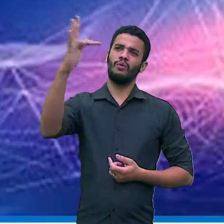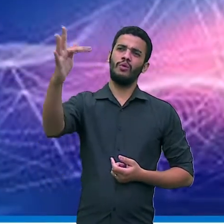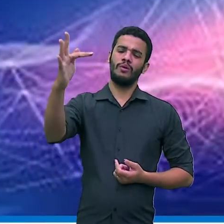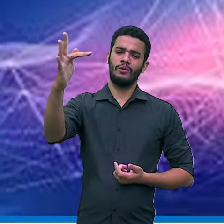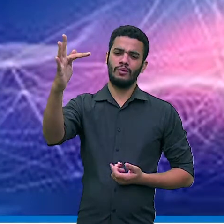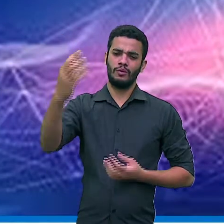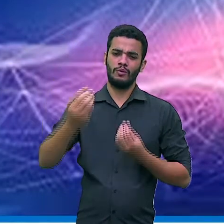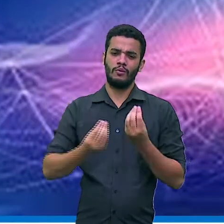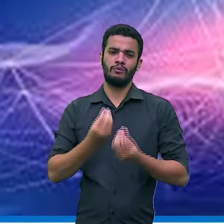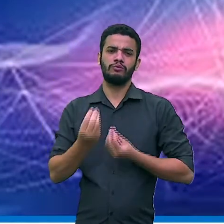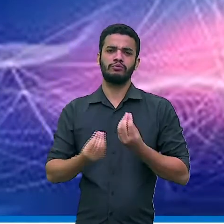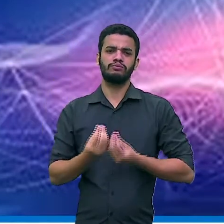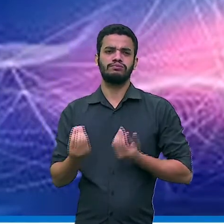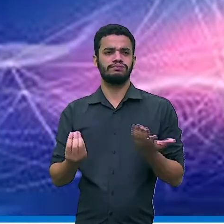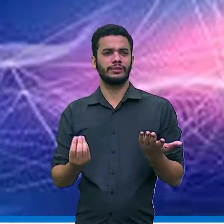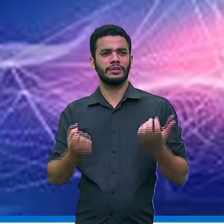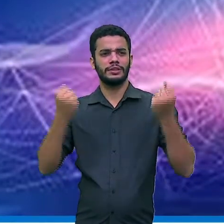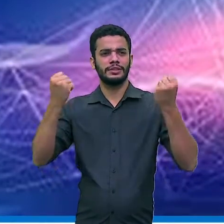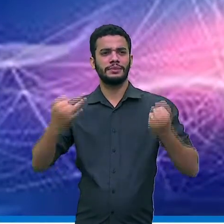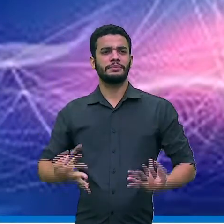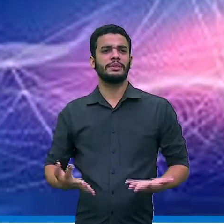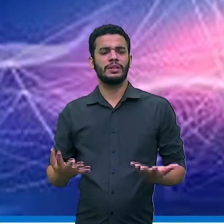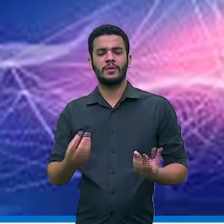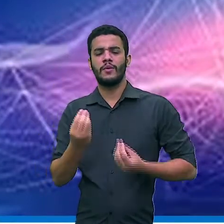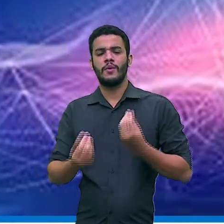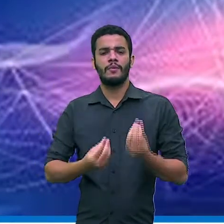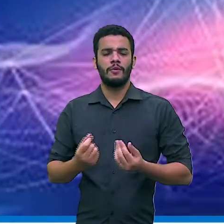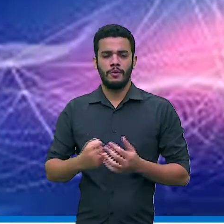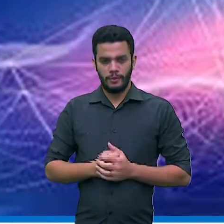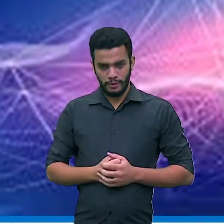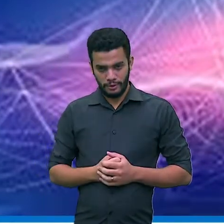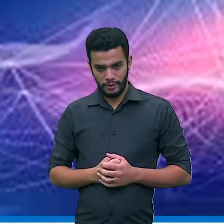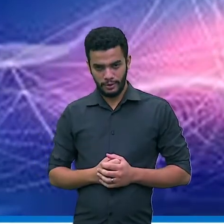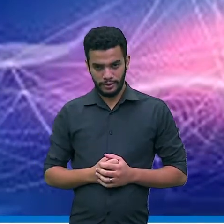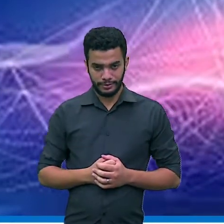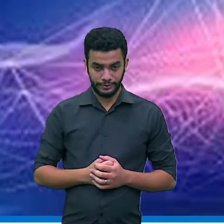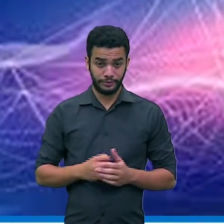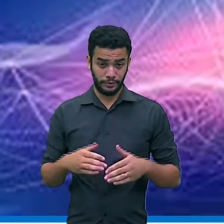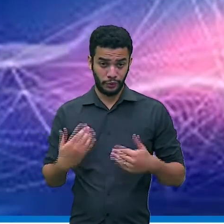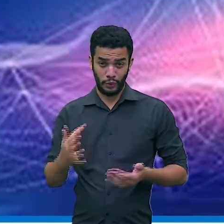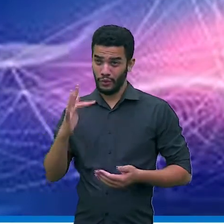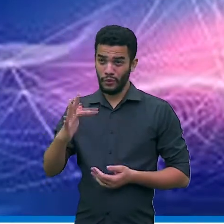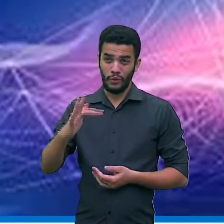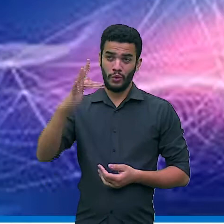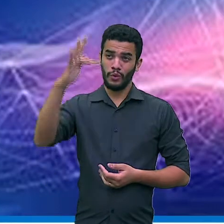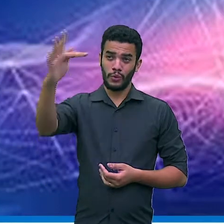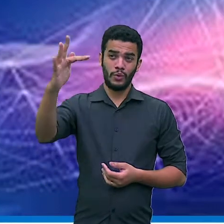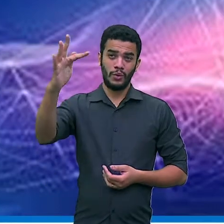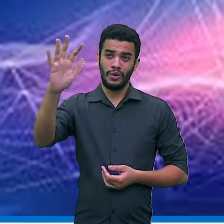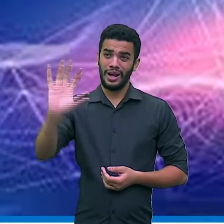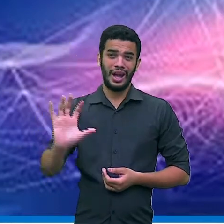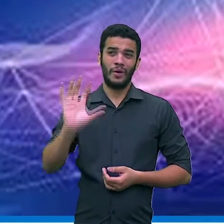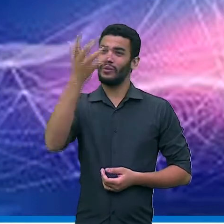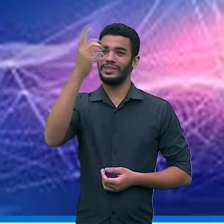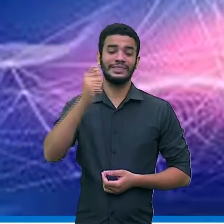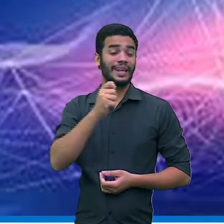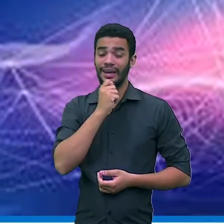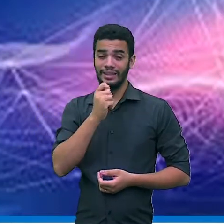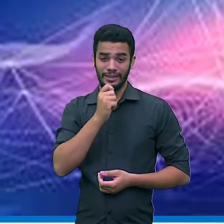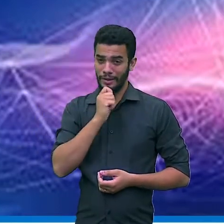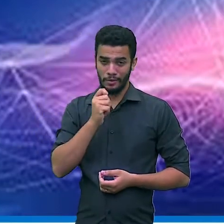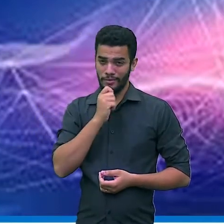fica? Como será? O futuro é algo que ainda vai